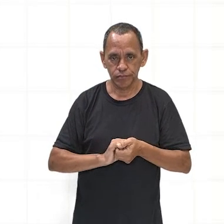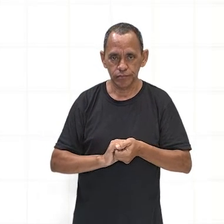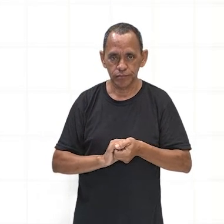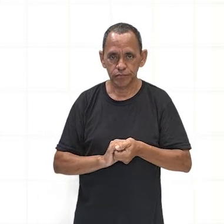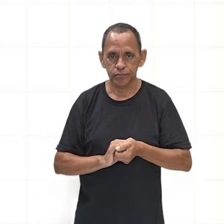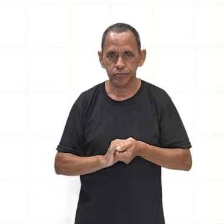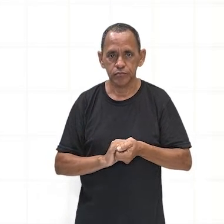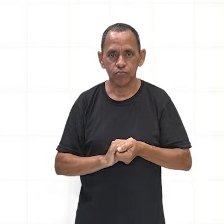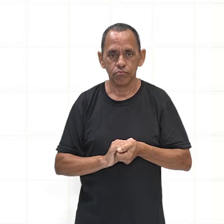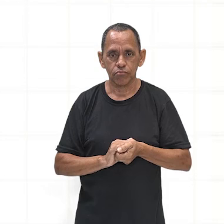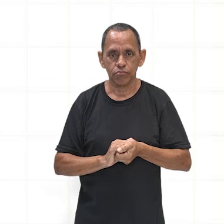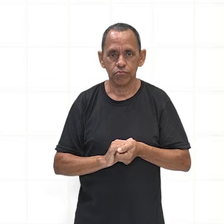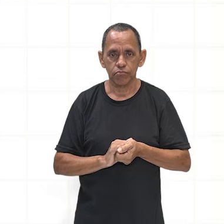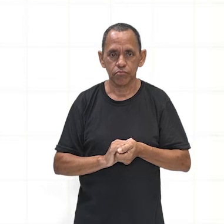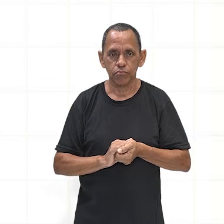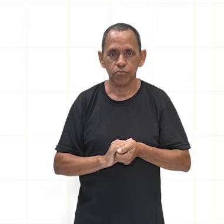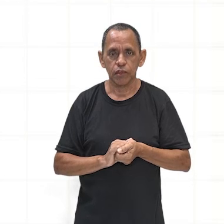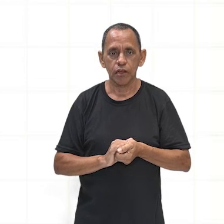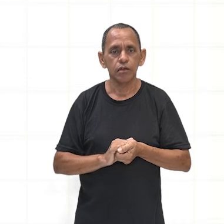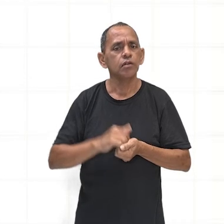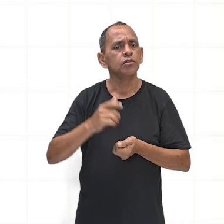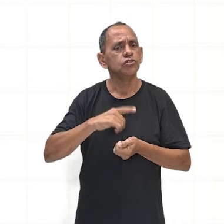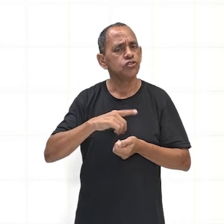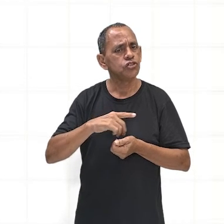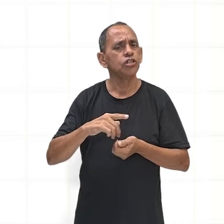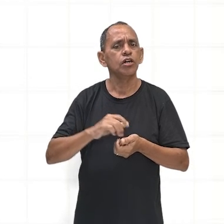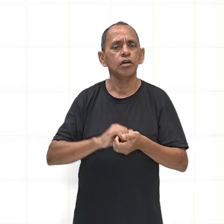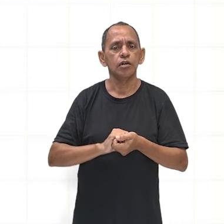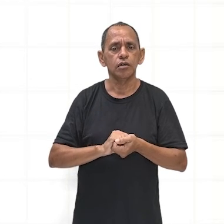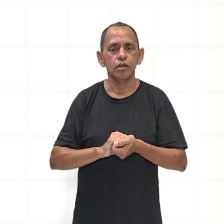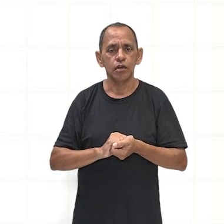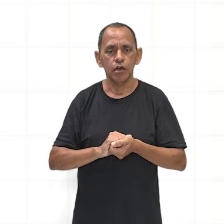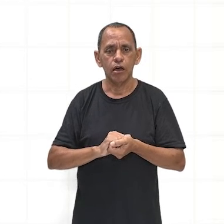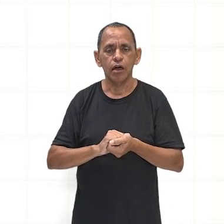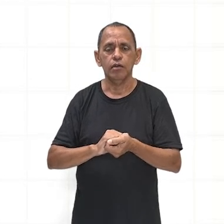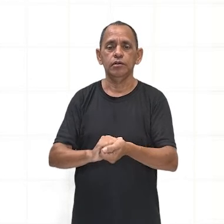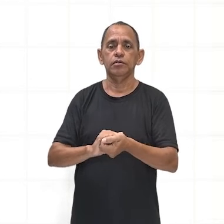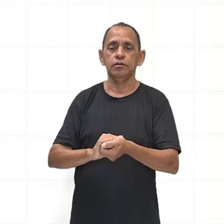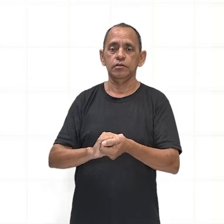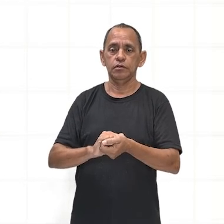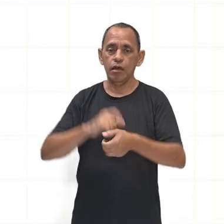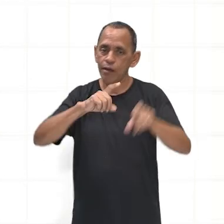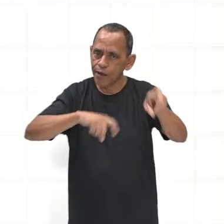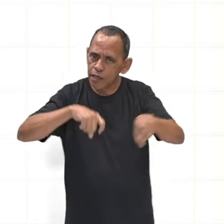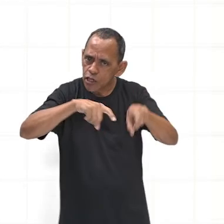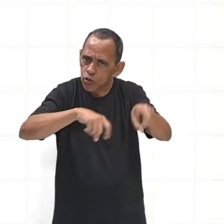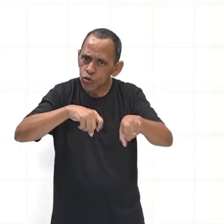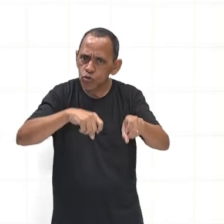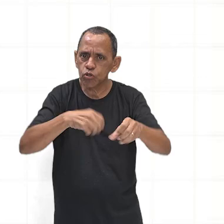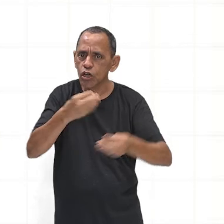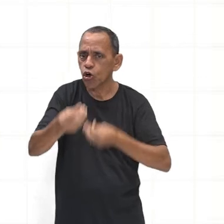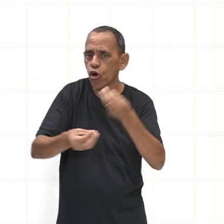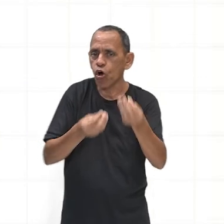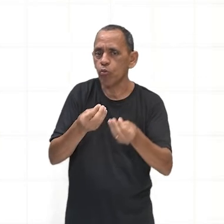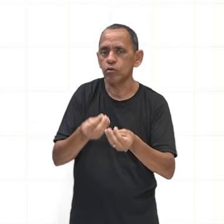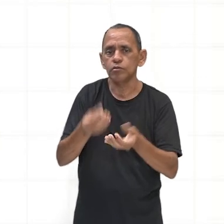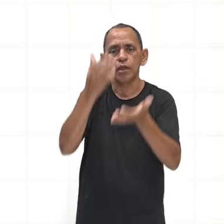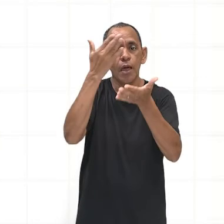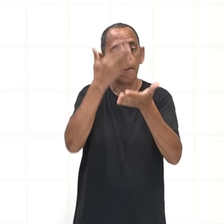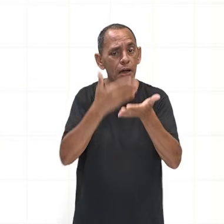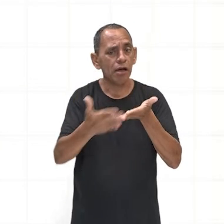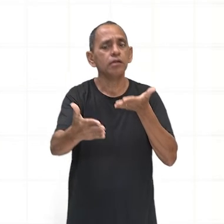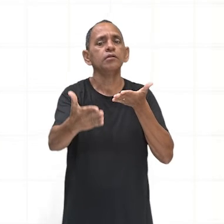a economia asteca girava em torno principalmente do que a agricultura fornecia. A partir delas, eles produziam